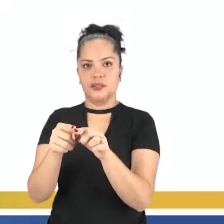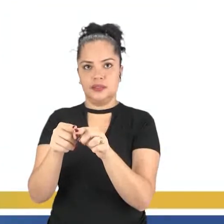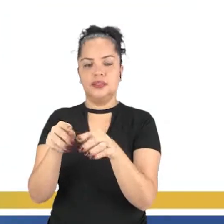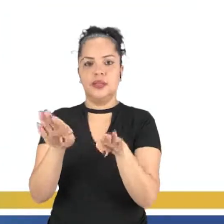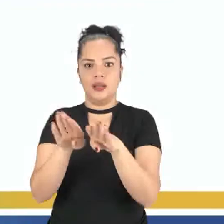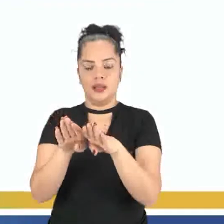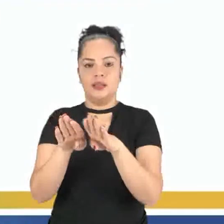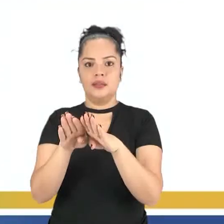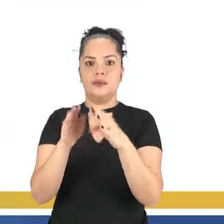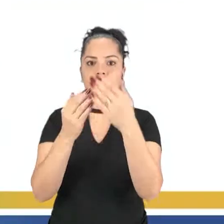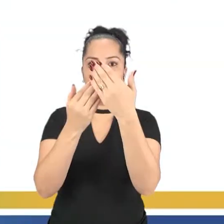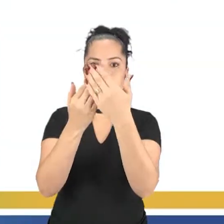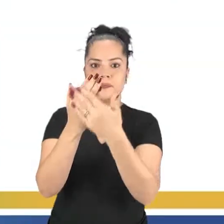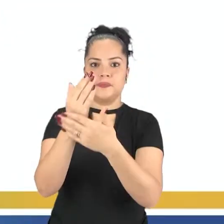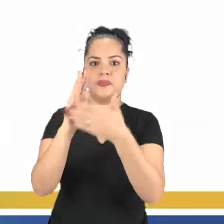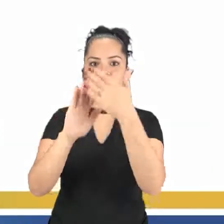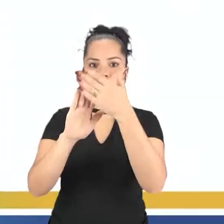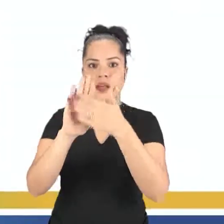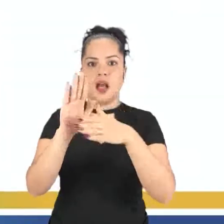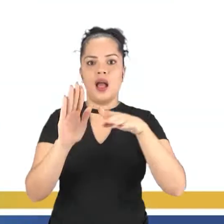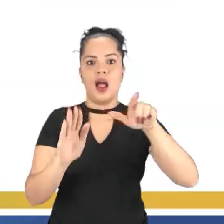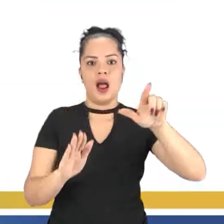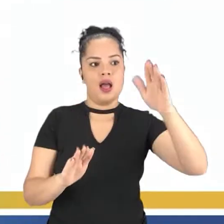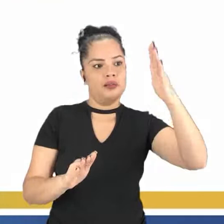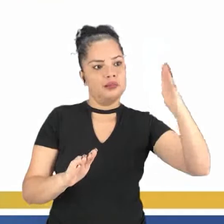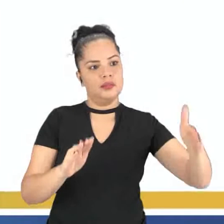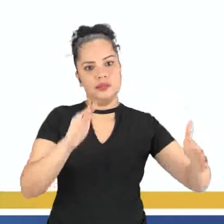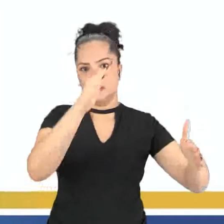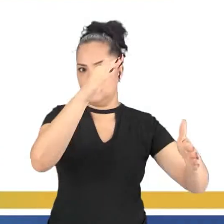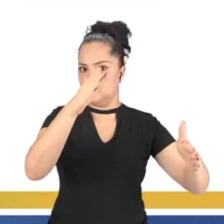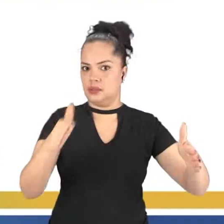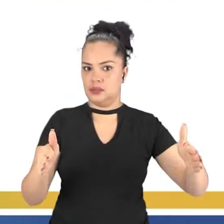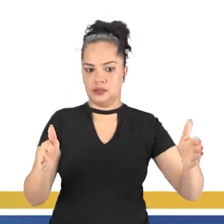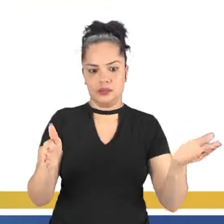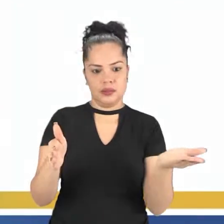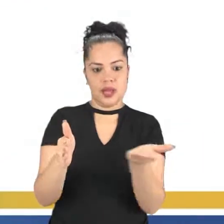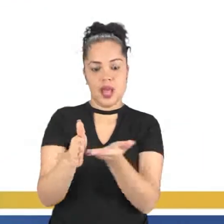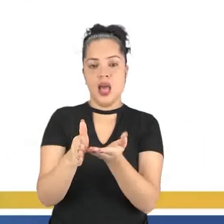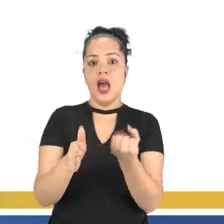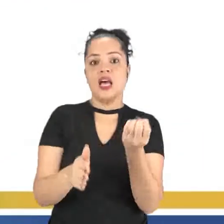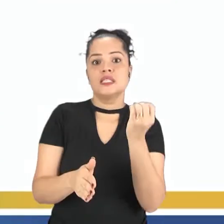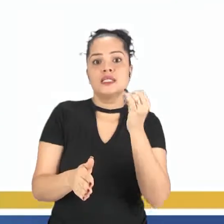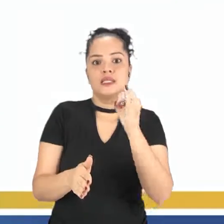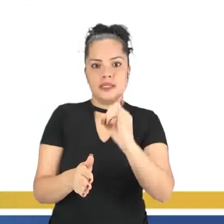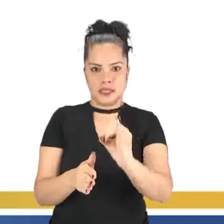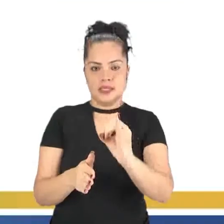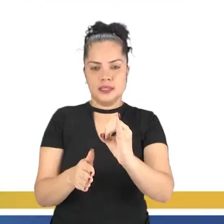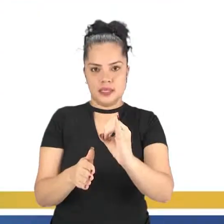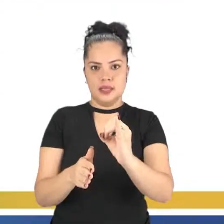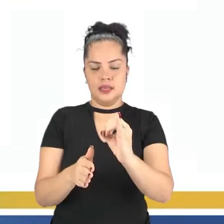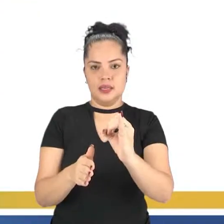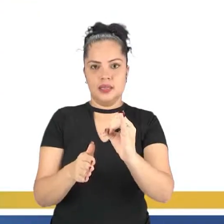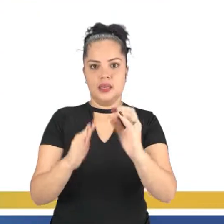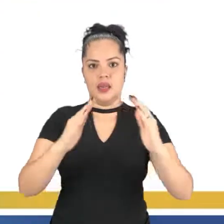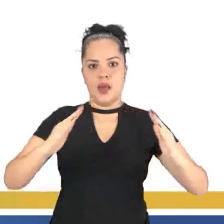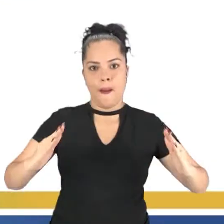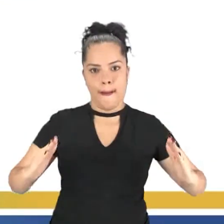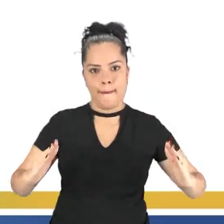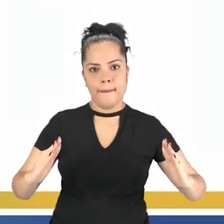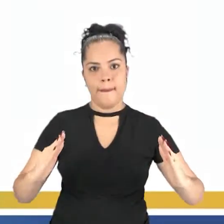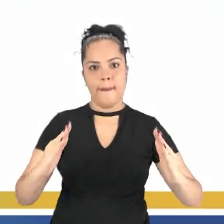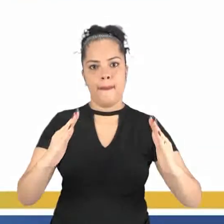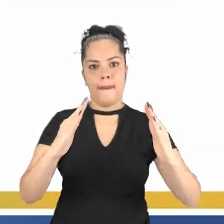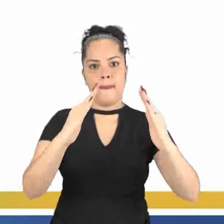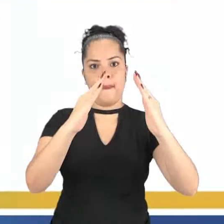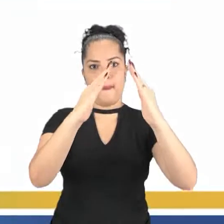faces as chamadas laterais. Quando a gente tem uma pirâmide reta, ou seja, aquela pirâmide em que a projeção